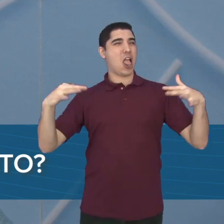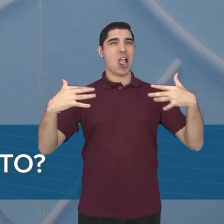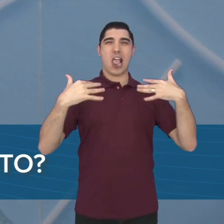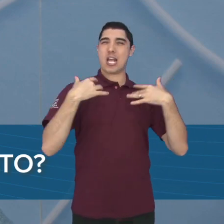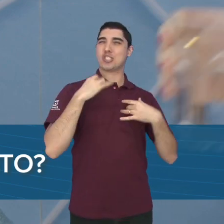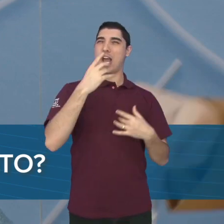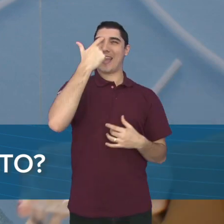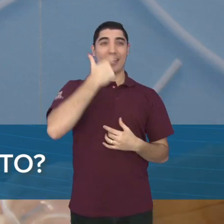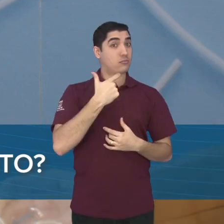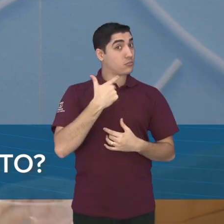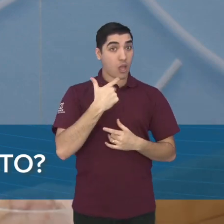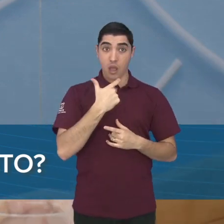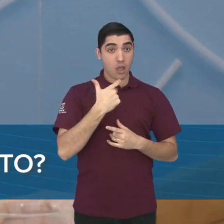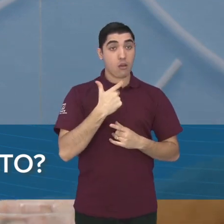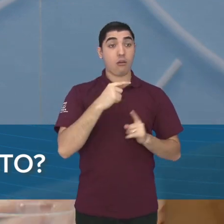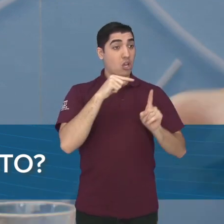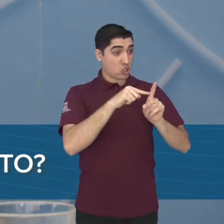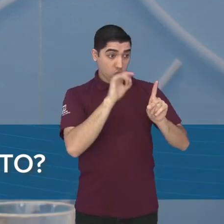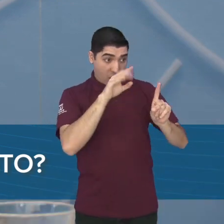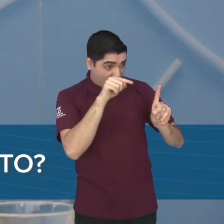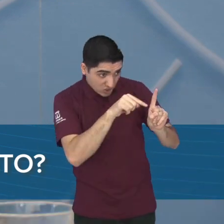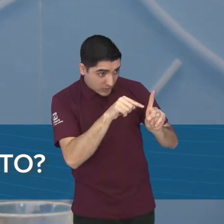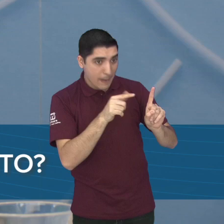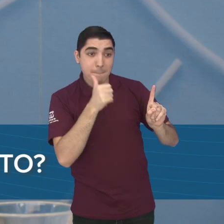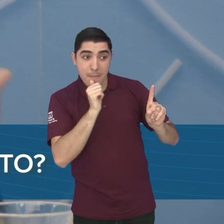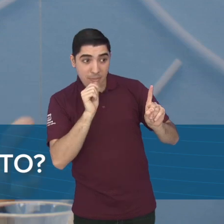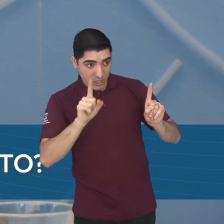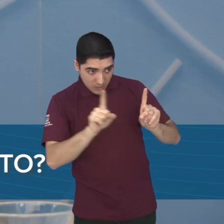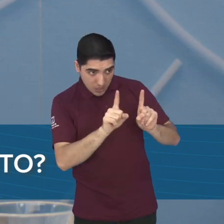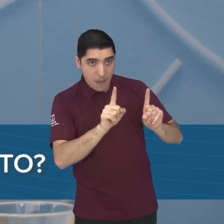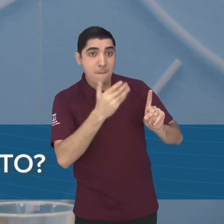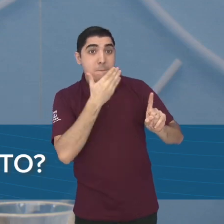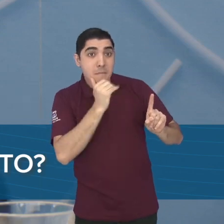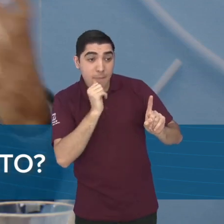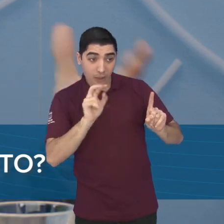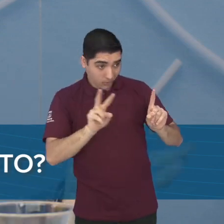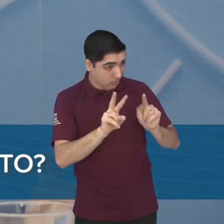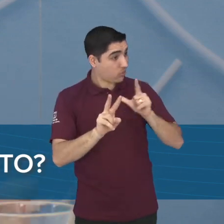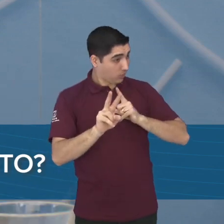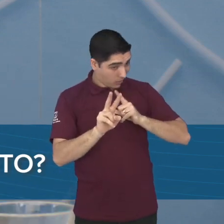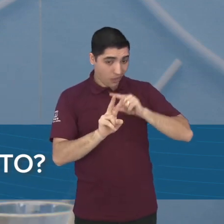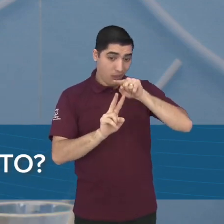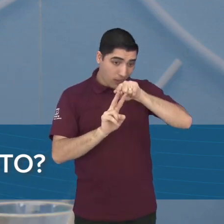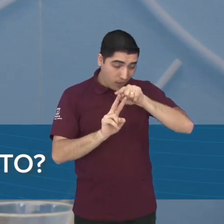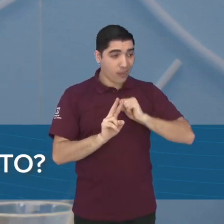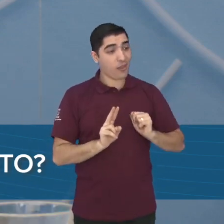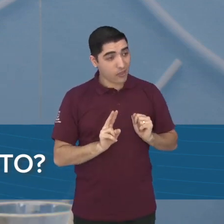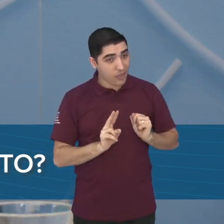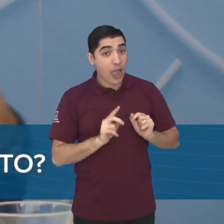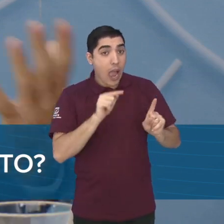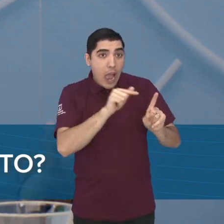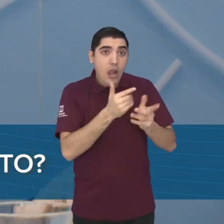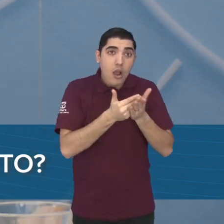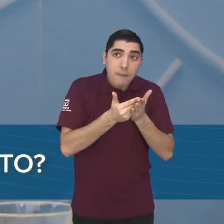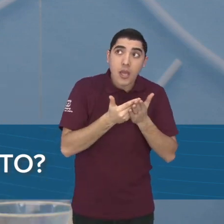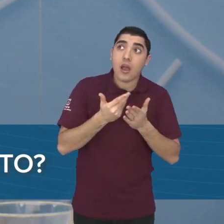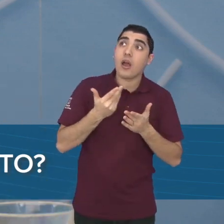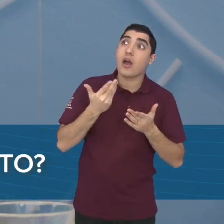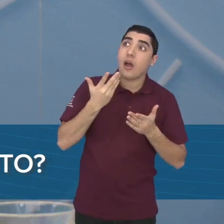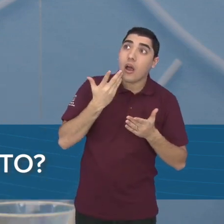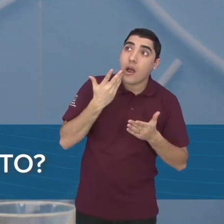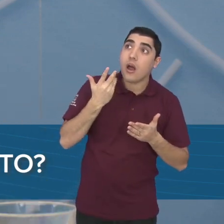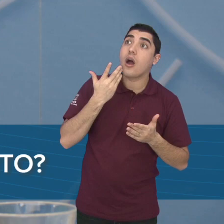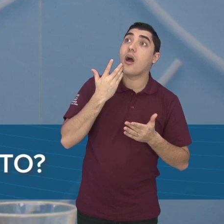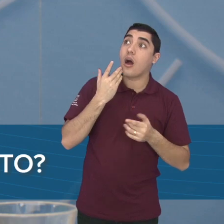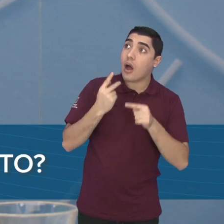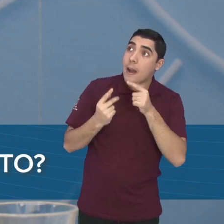está ali em jogo, enfim, não é só ela e a mãe. Depois ela vai vendo que talvez exista ali um pai, enfim, e assim por diante vai entrando